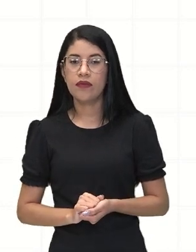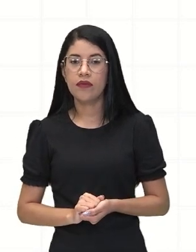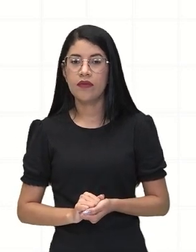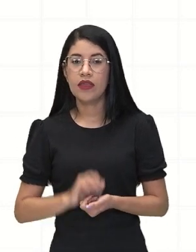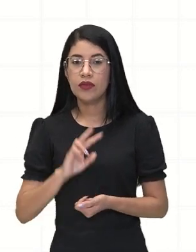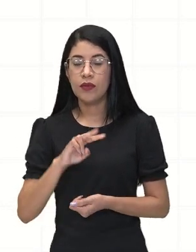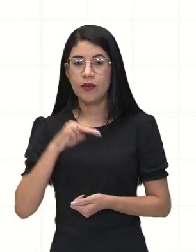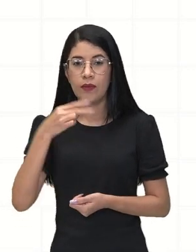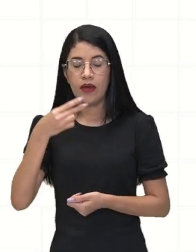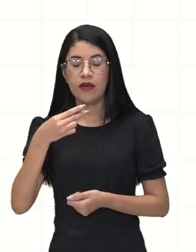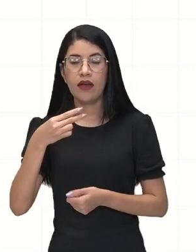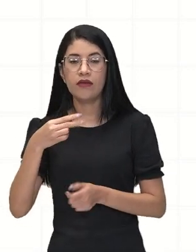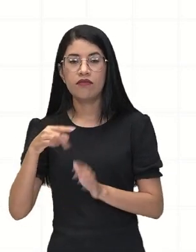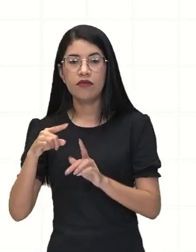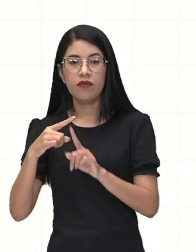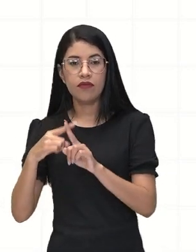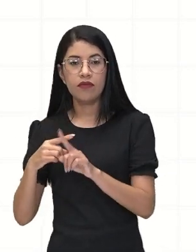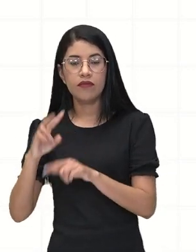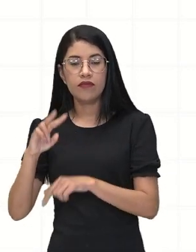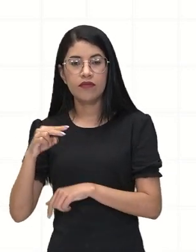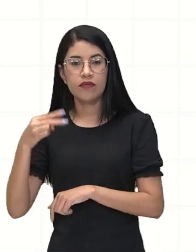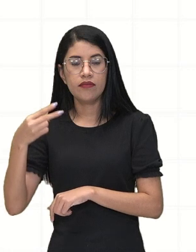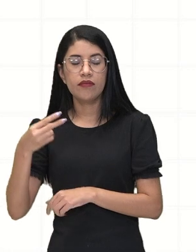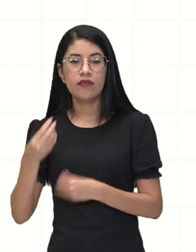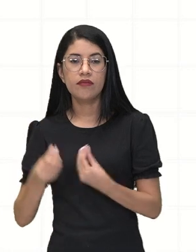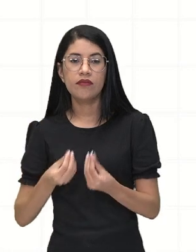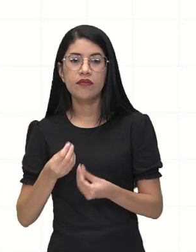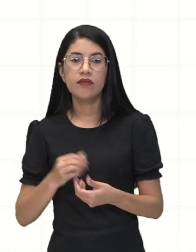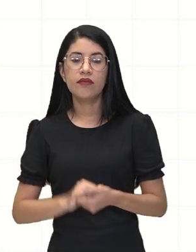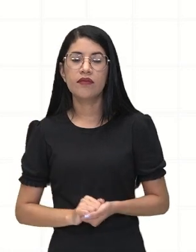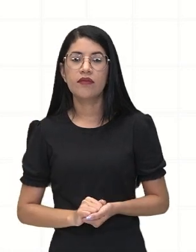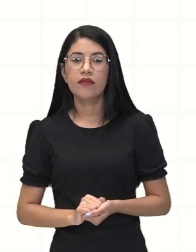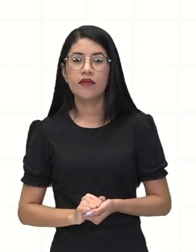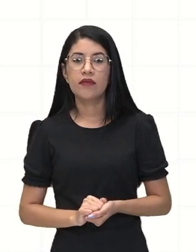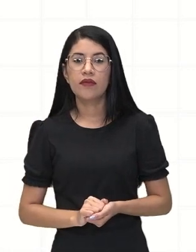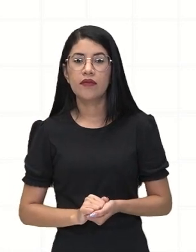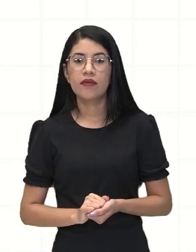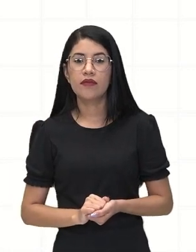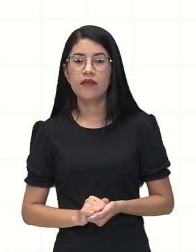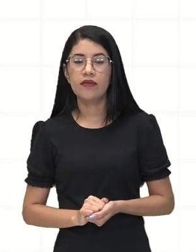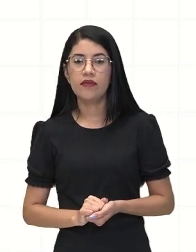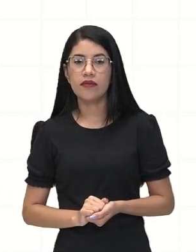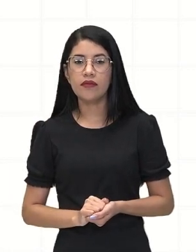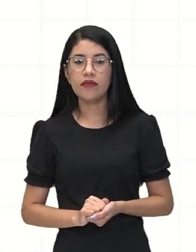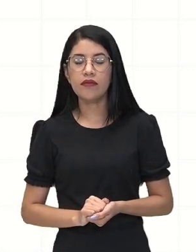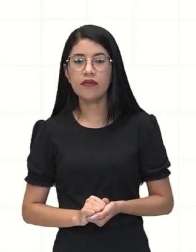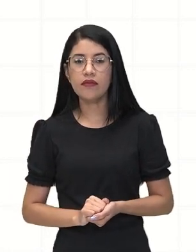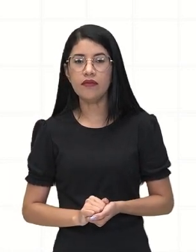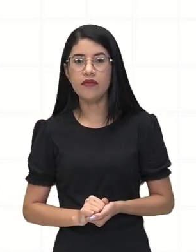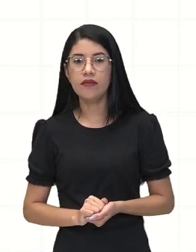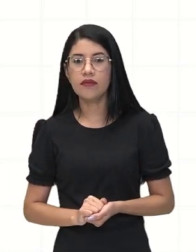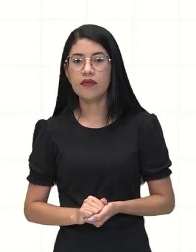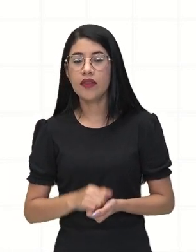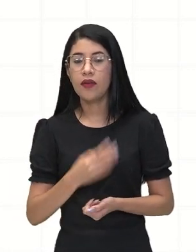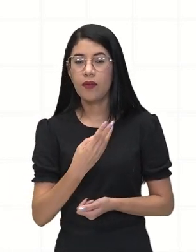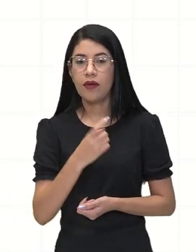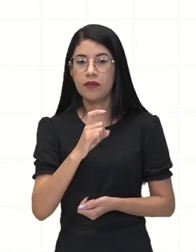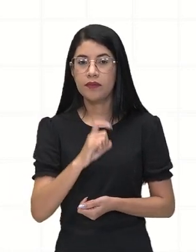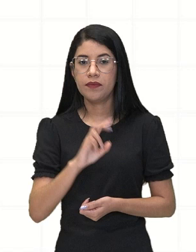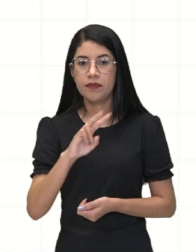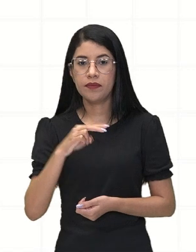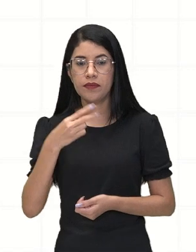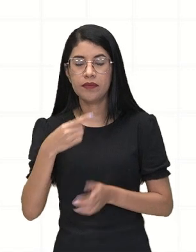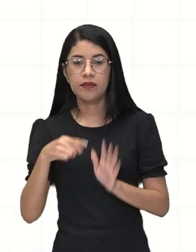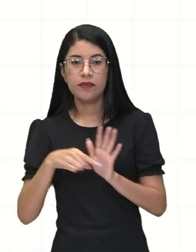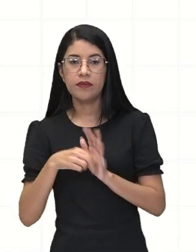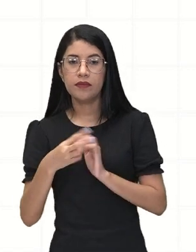dois termos, né, o quadrado aqui, ó, x ao quadrado menos 9 ao quadrado, então posso reescrever isso como